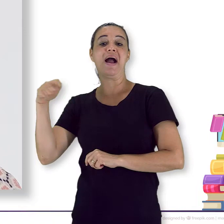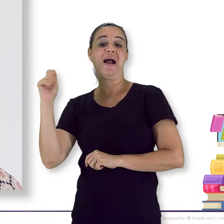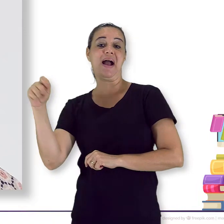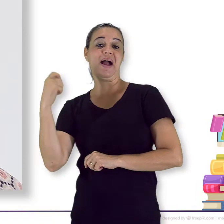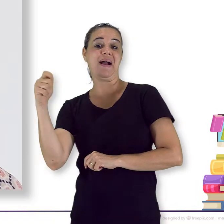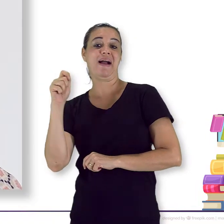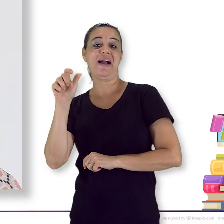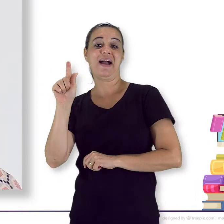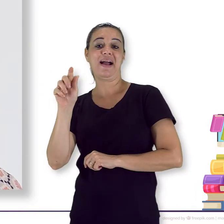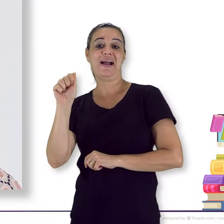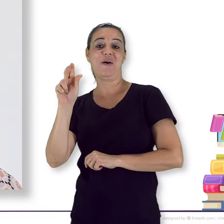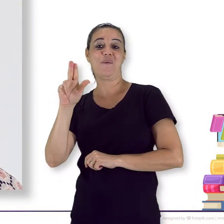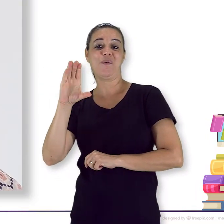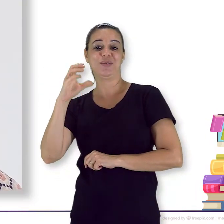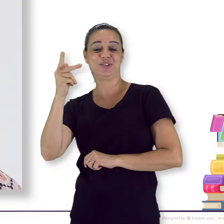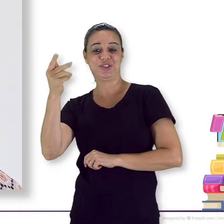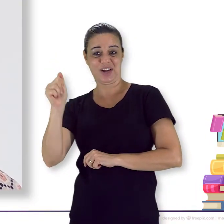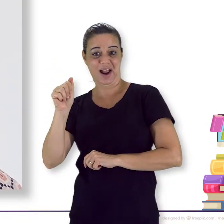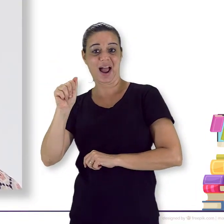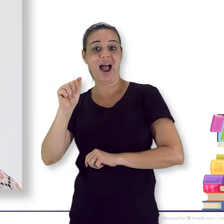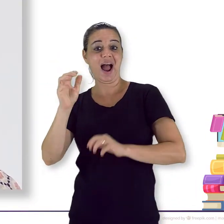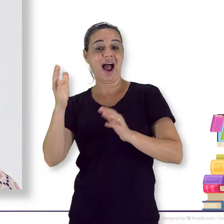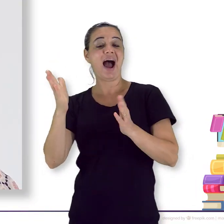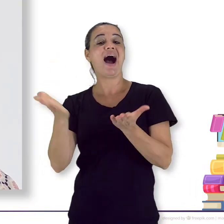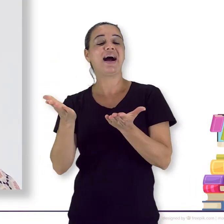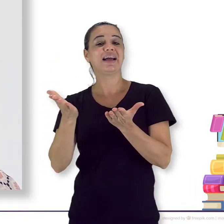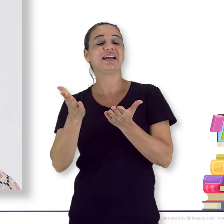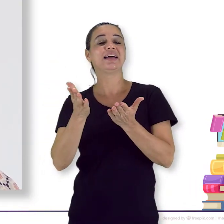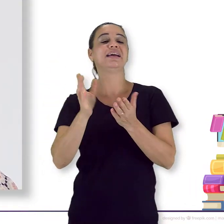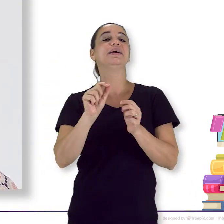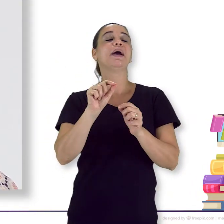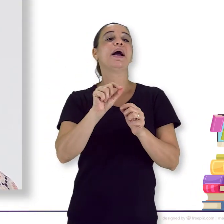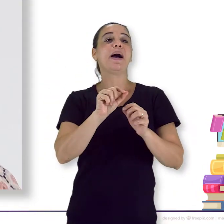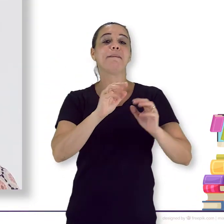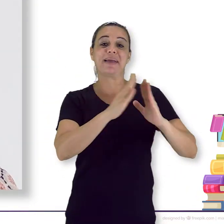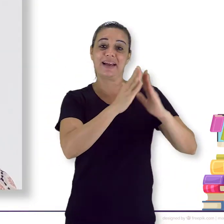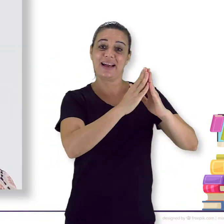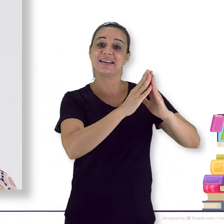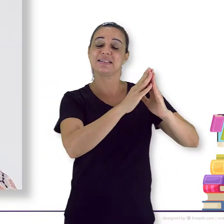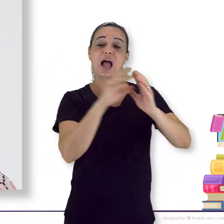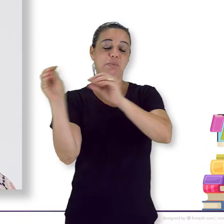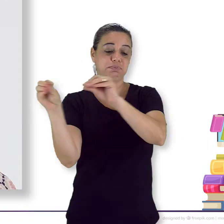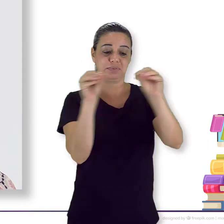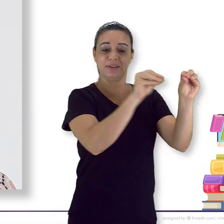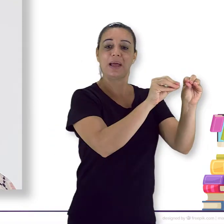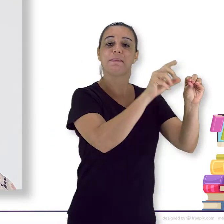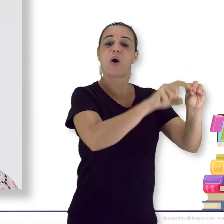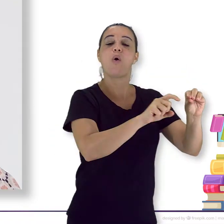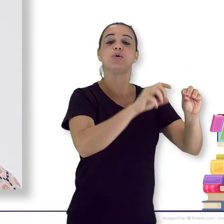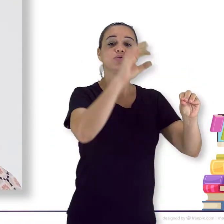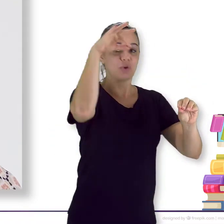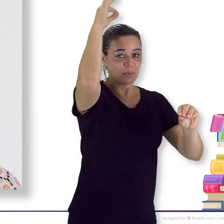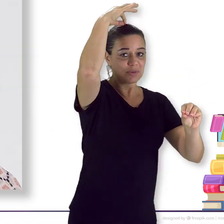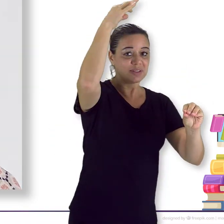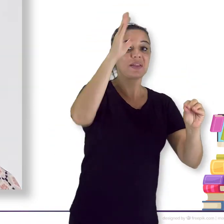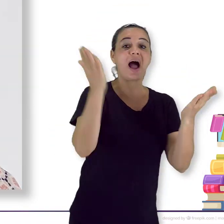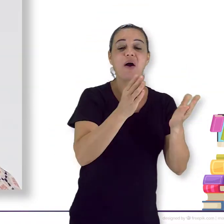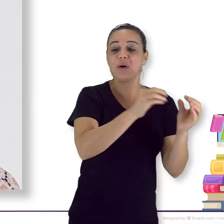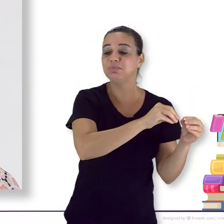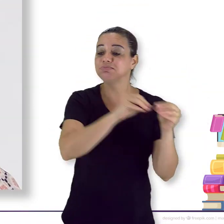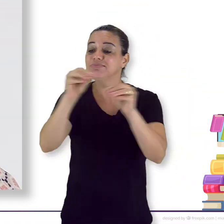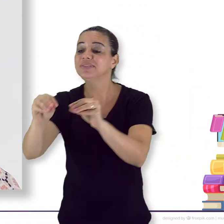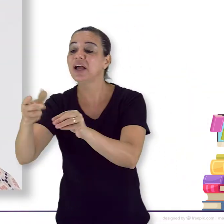gaúcha, eu morei muito tempo no Espírito Santo e agora estou em terras mineiras. Algo que a